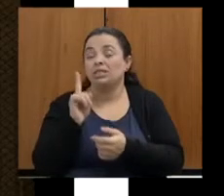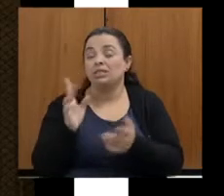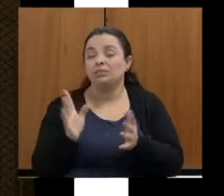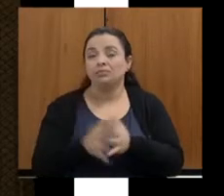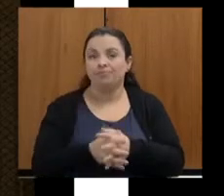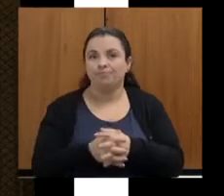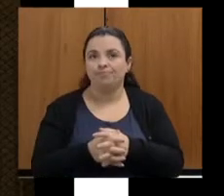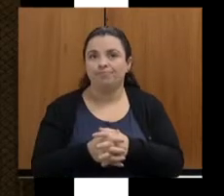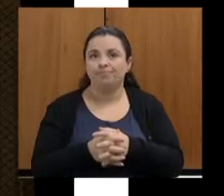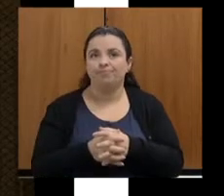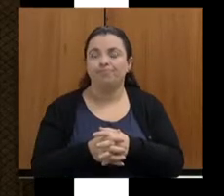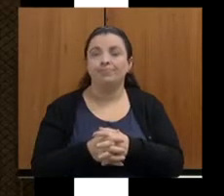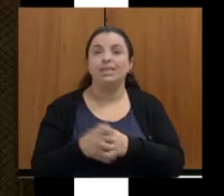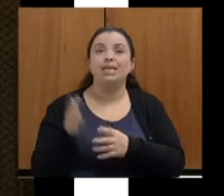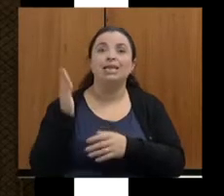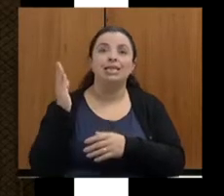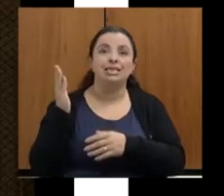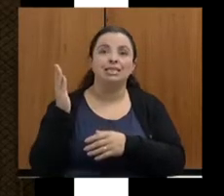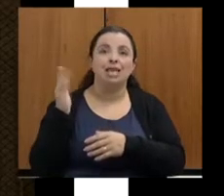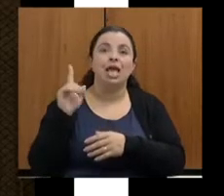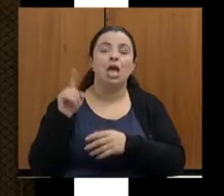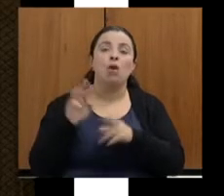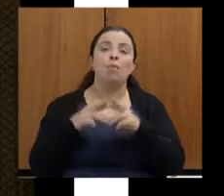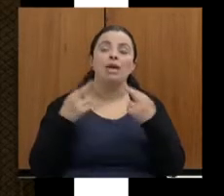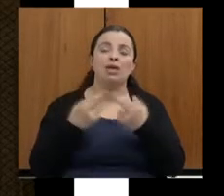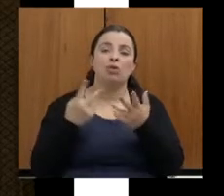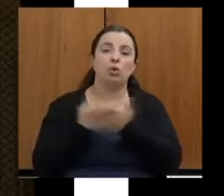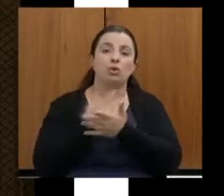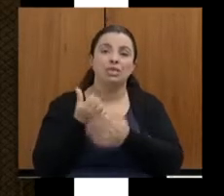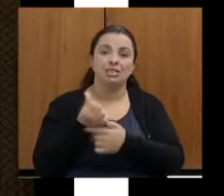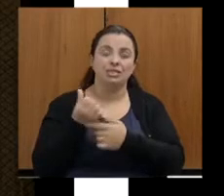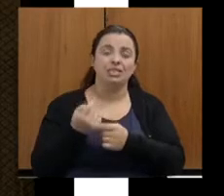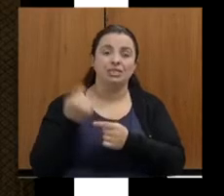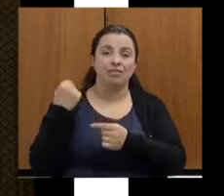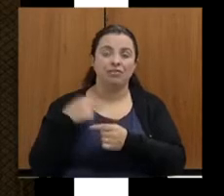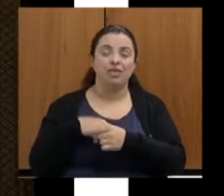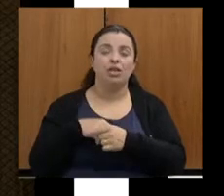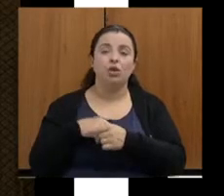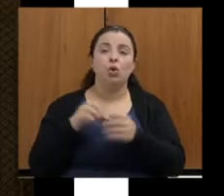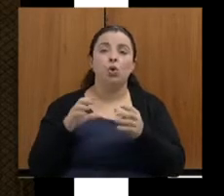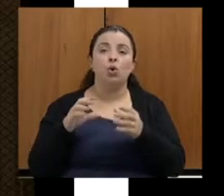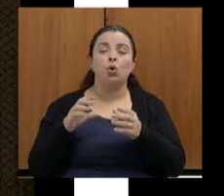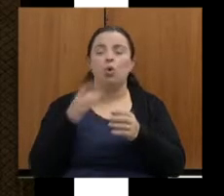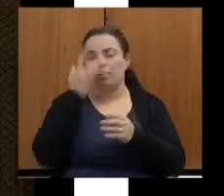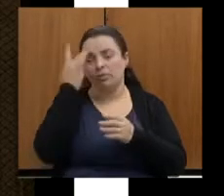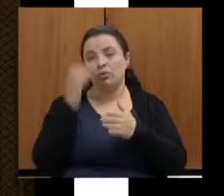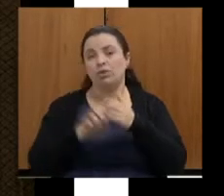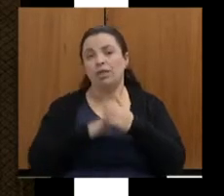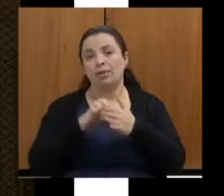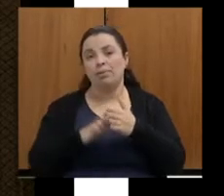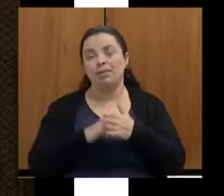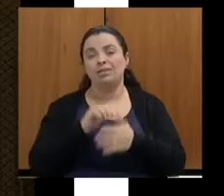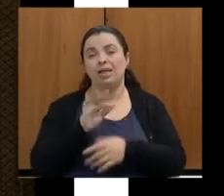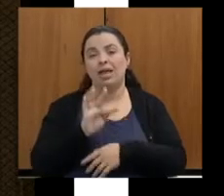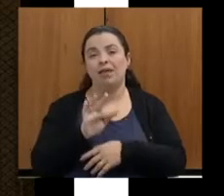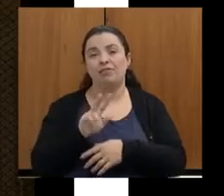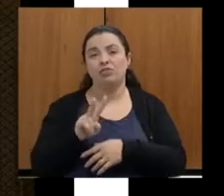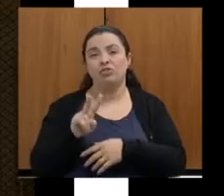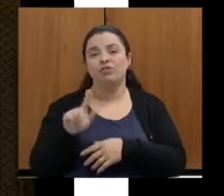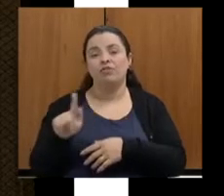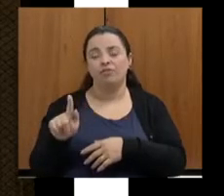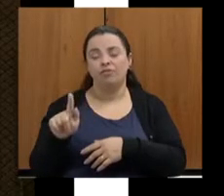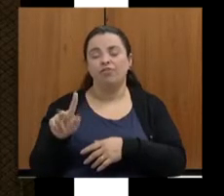aí a gente mostra e essa foi uma reunião que a gente teve na sexta-feira né com pessoal da FGV é bem Gesteira